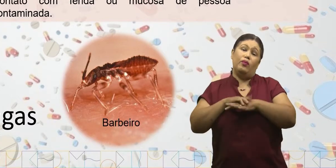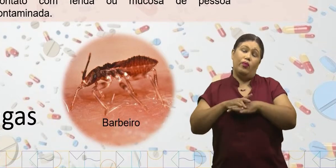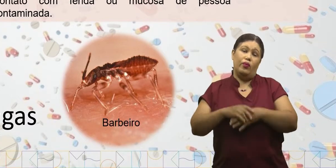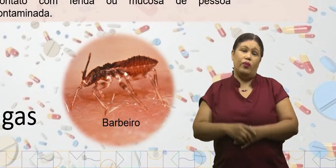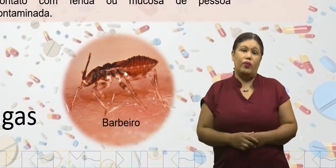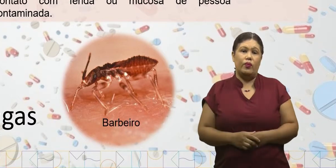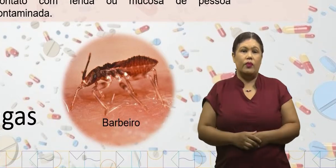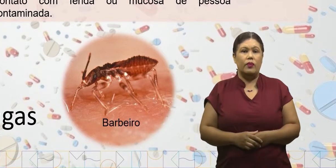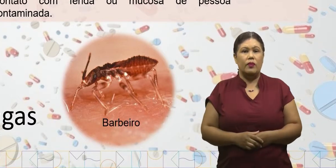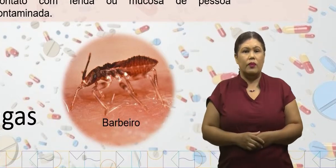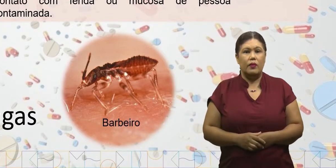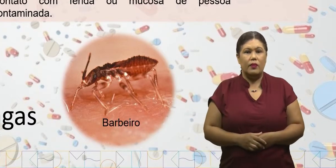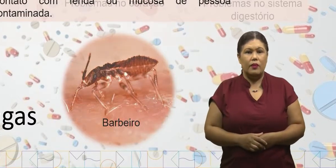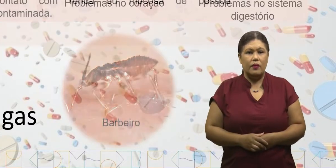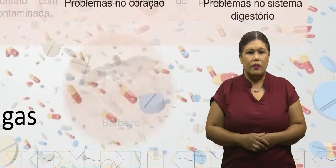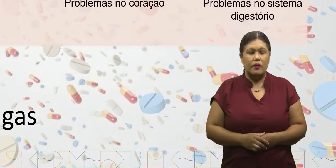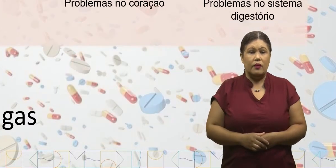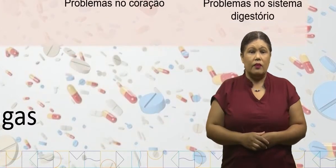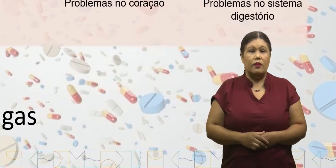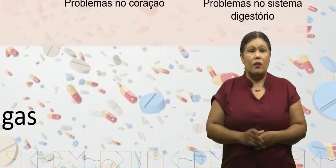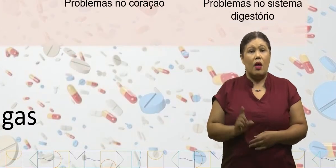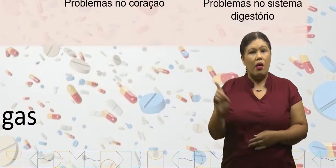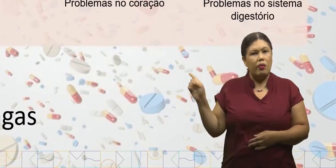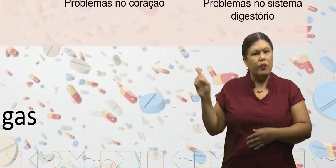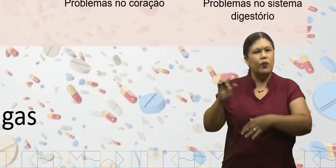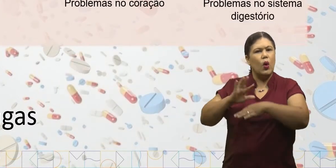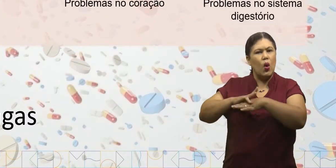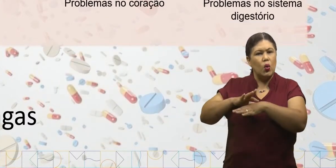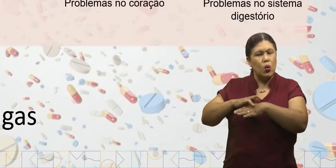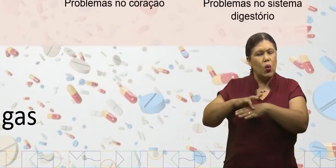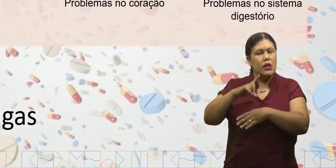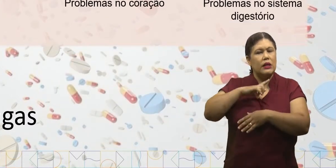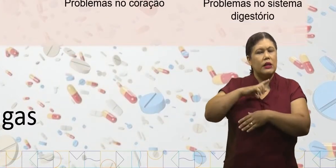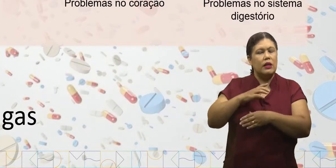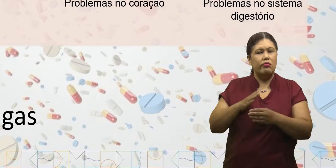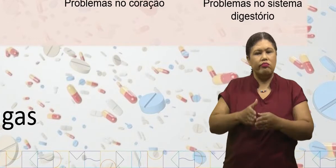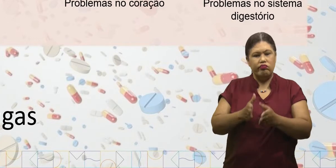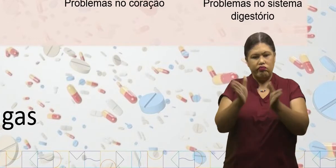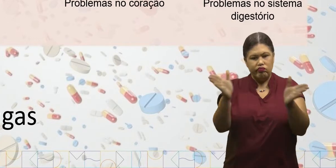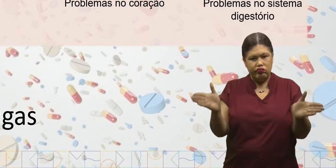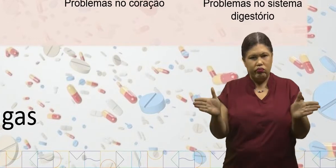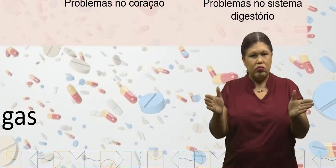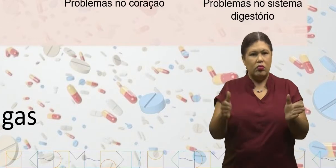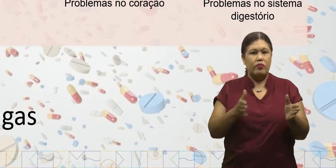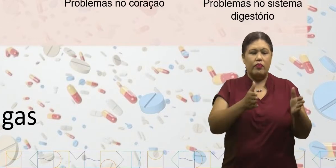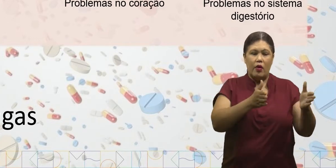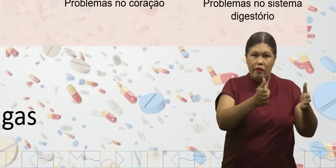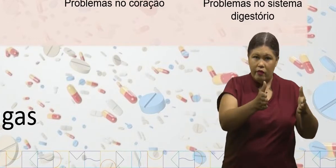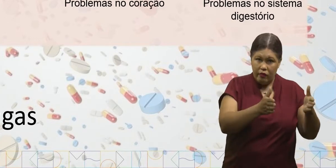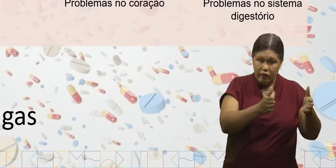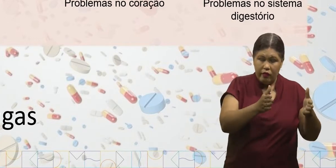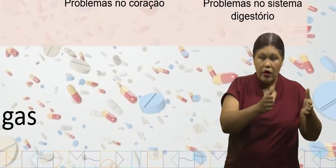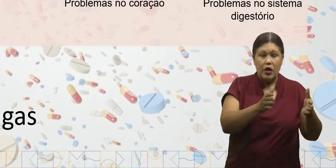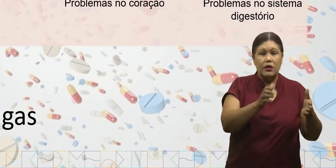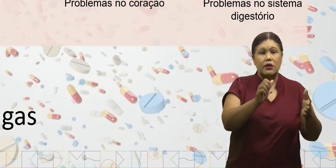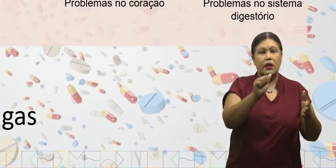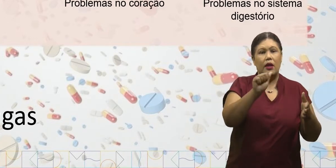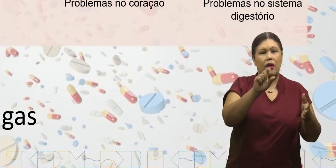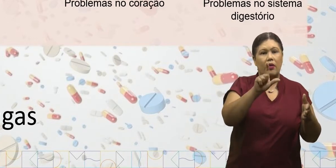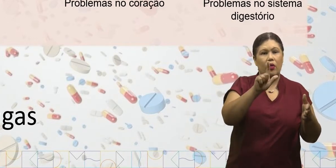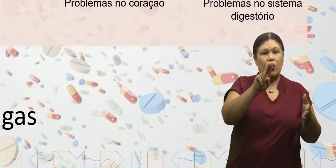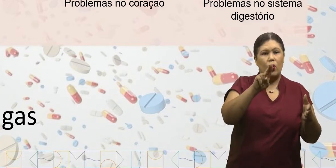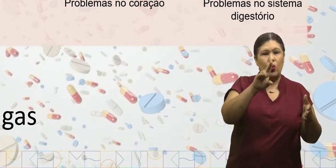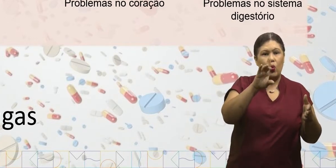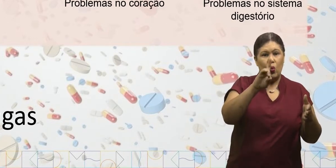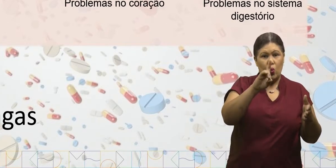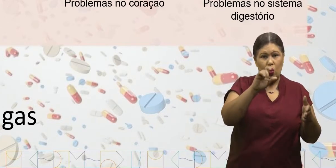mucosa de pessoa contaminada. Esta doença possui 2 fases, uma fase aguda e